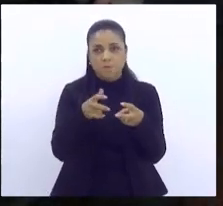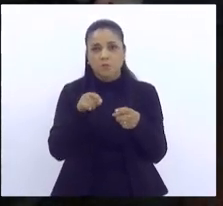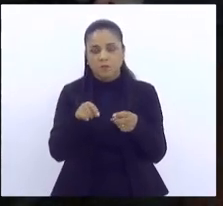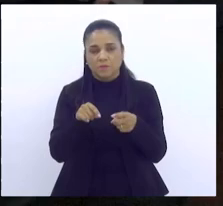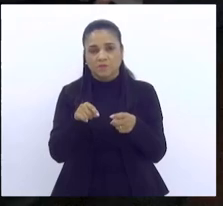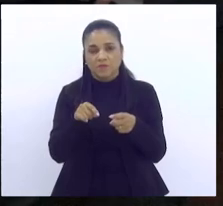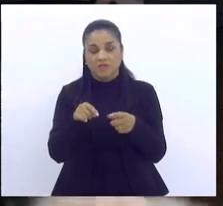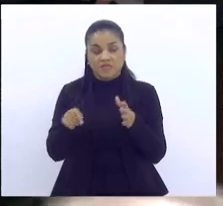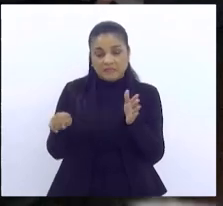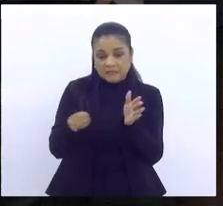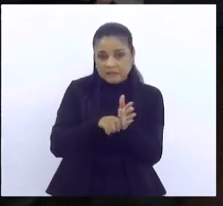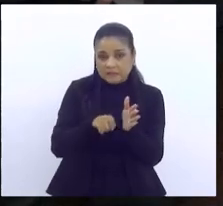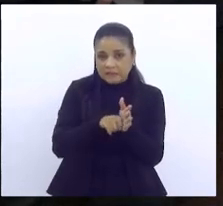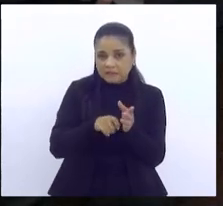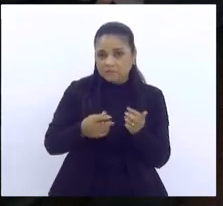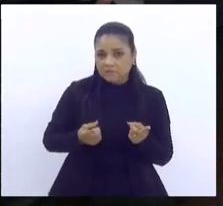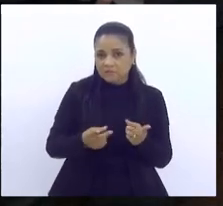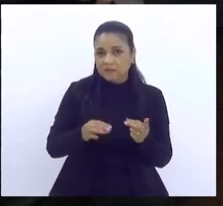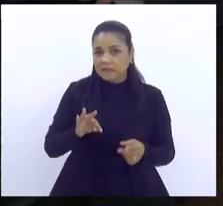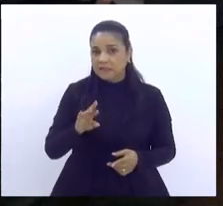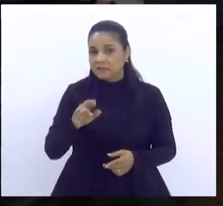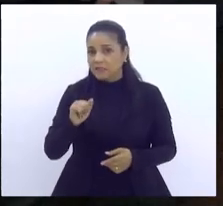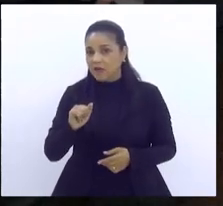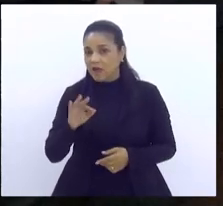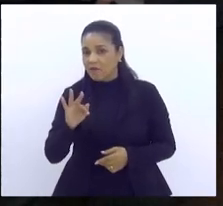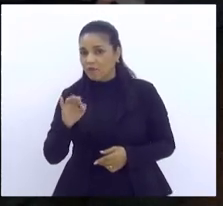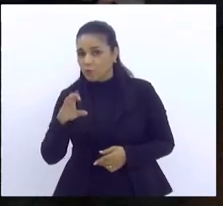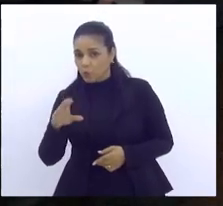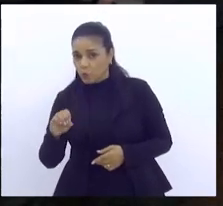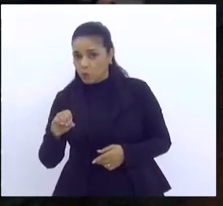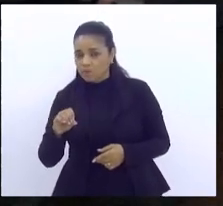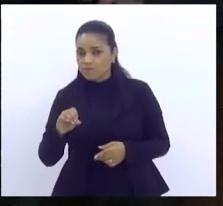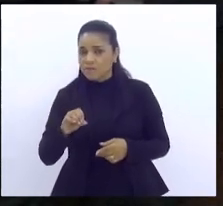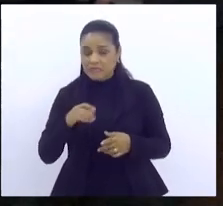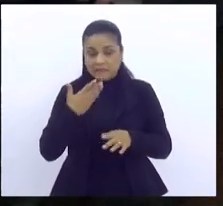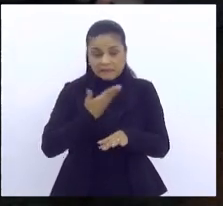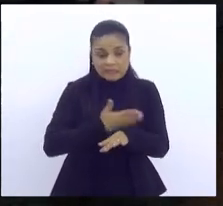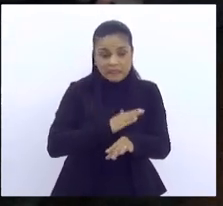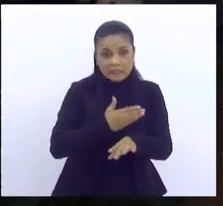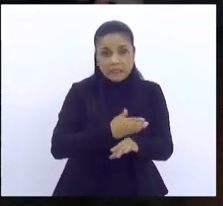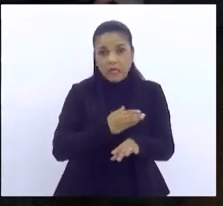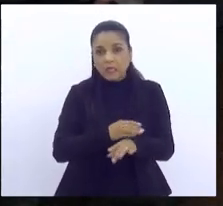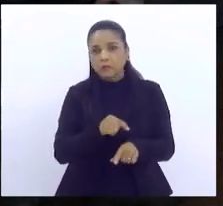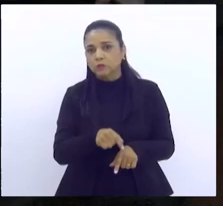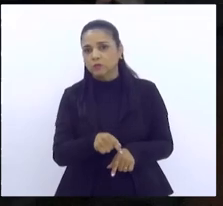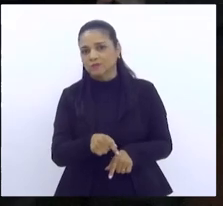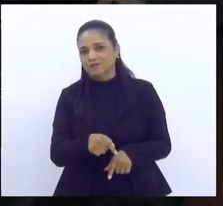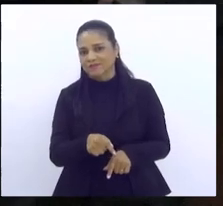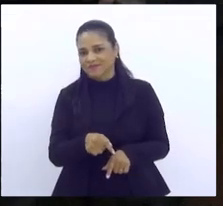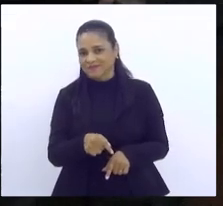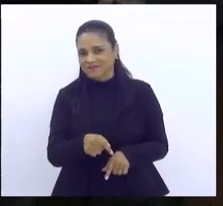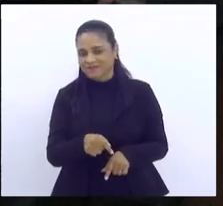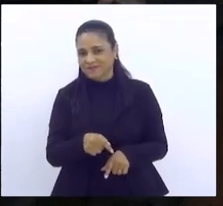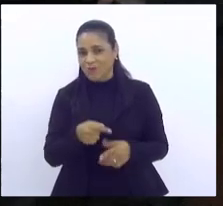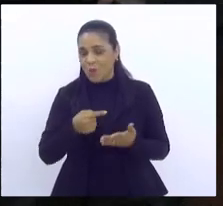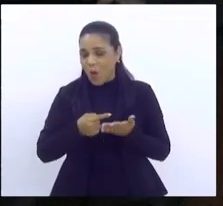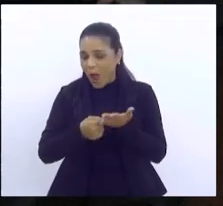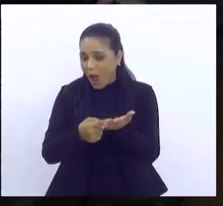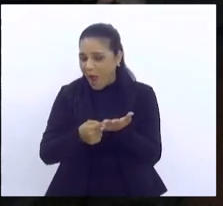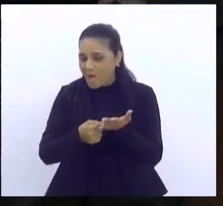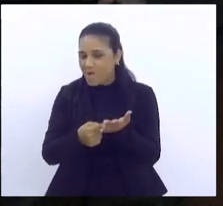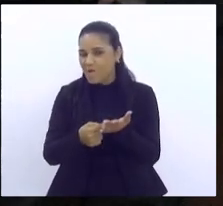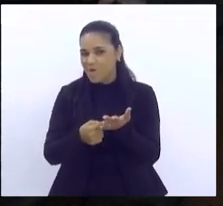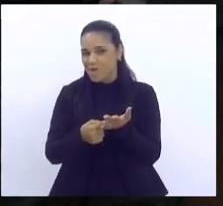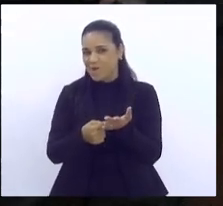foram traficantes treinando cada vez mais, especializando. E, infelizmente, muitas das vezes o acordo sendo